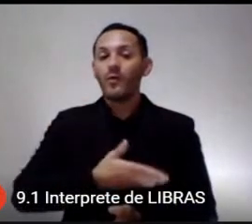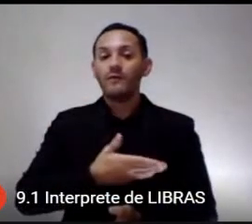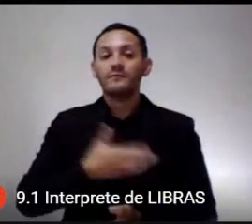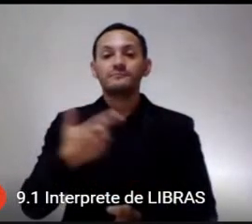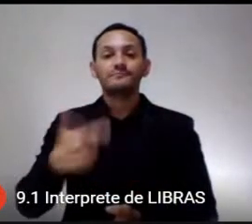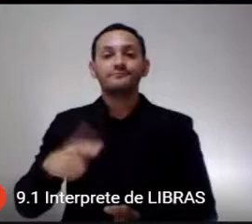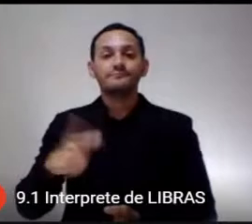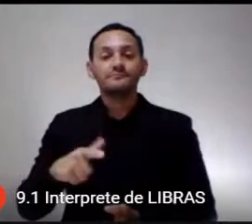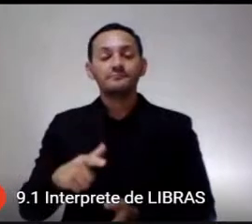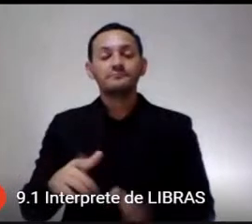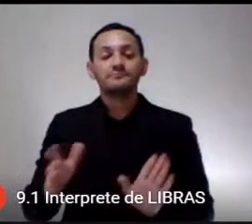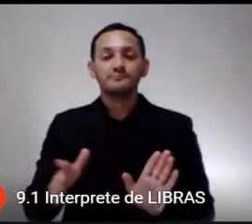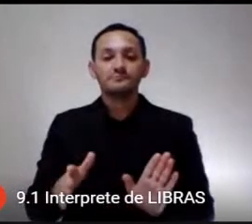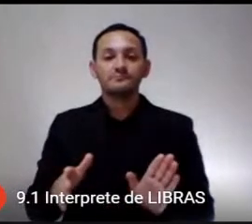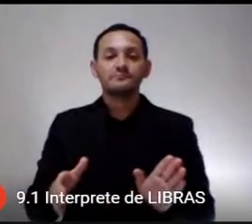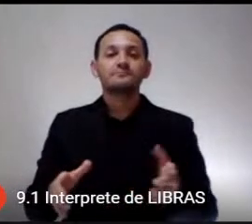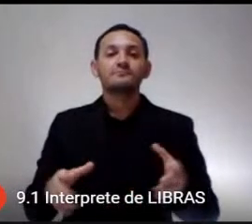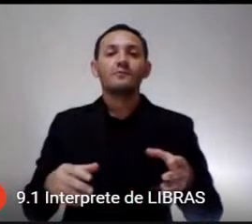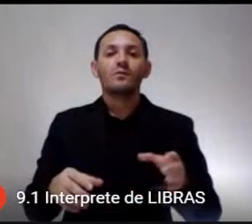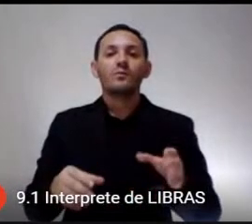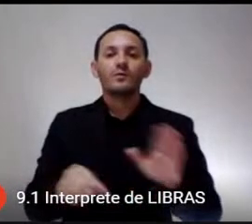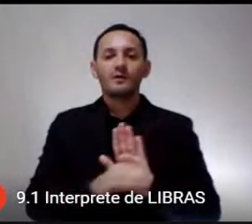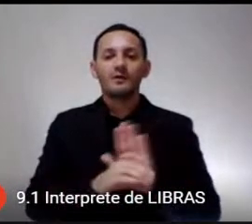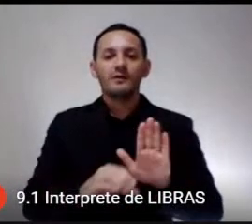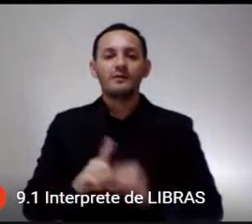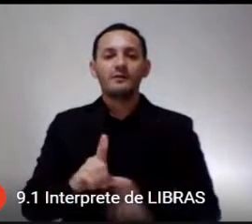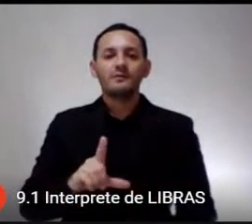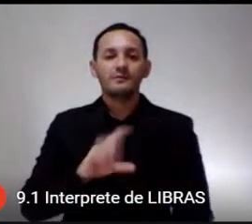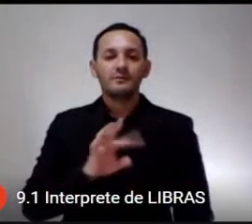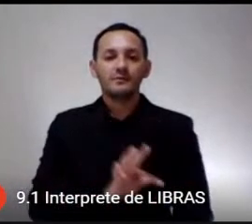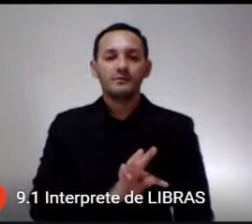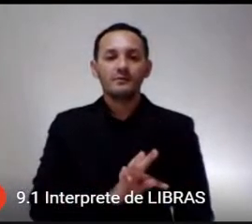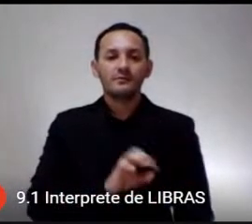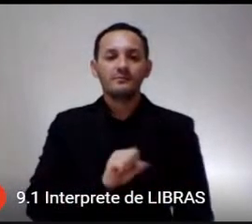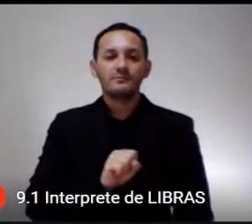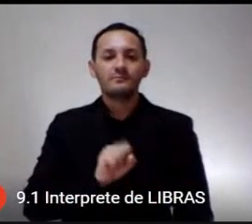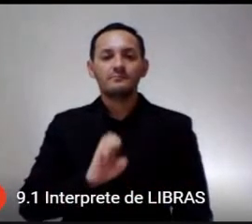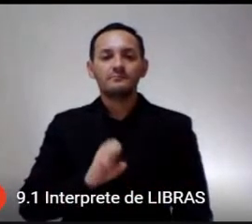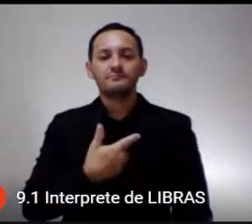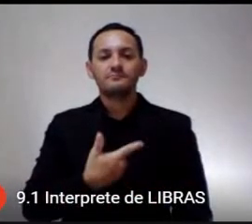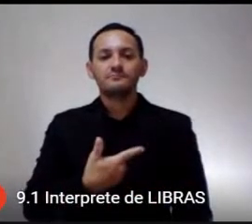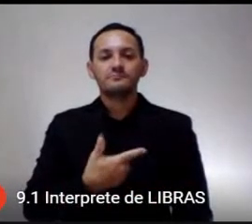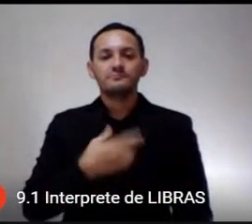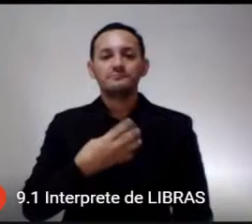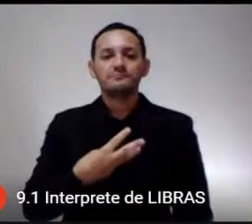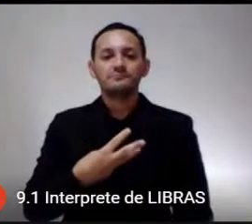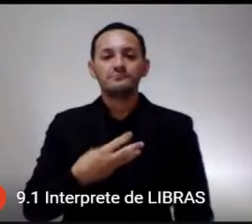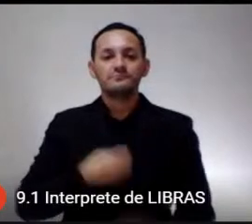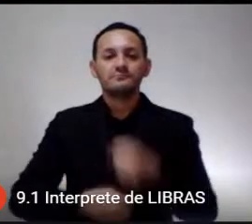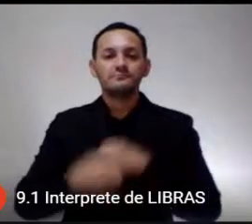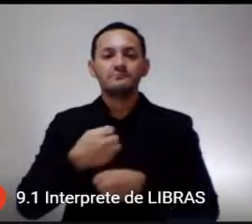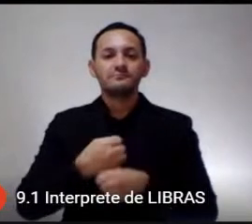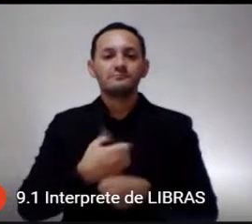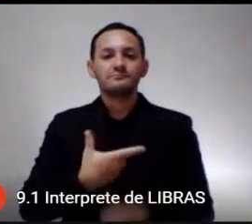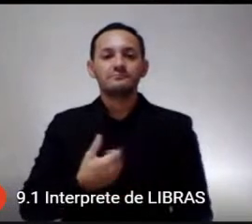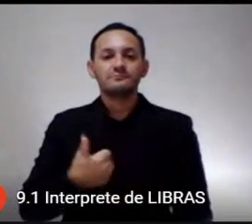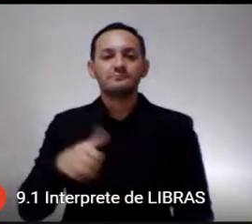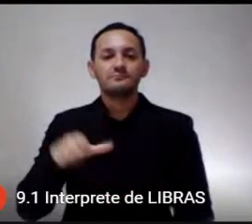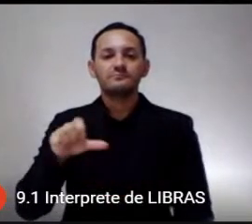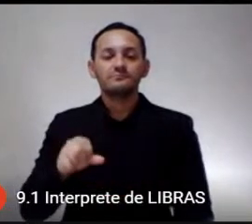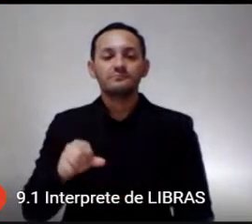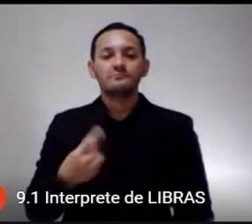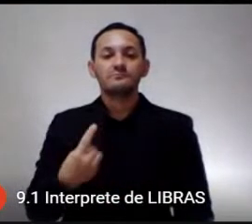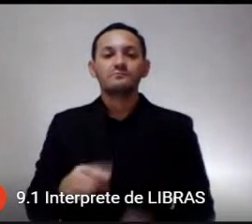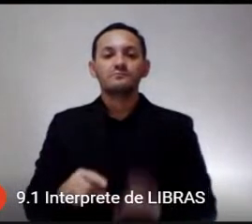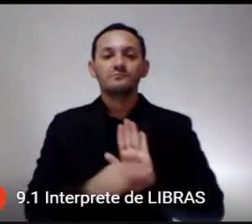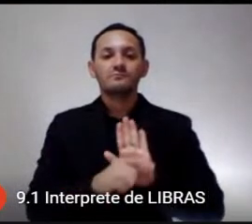filiação partidária, conforme prevê a resolução do TSE 23.596 de 2019, no parágrafo único do